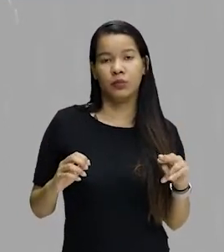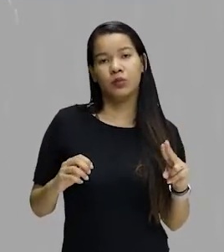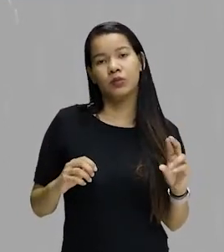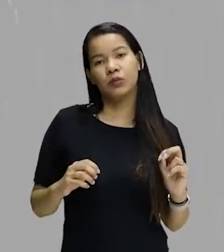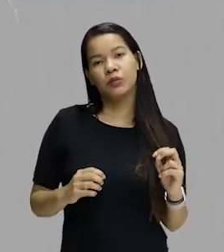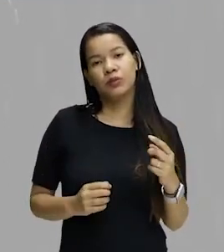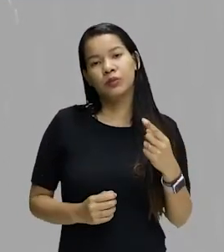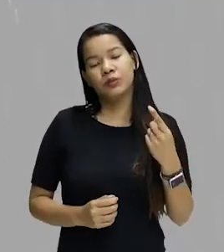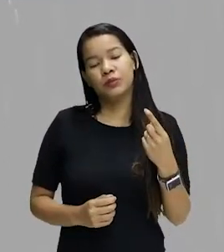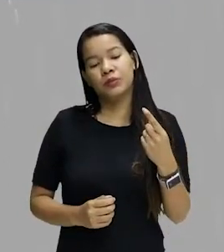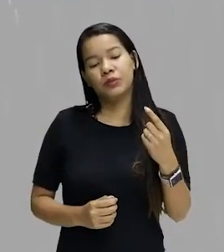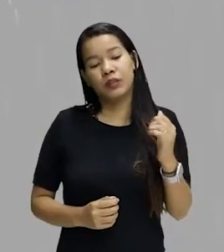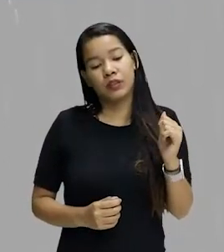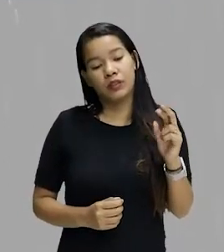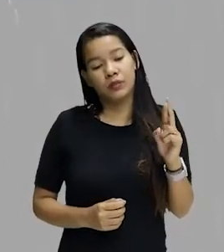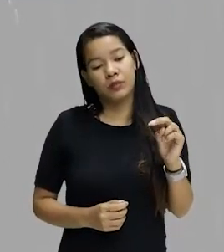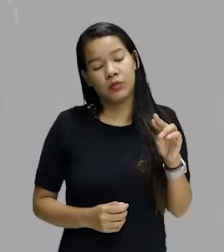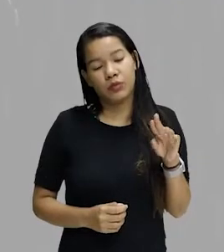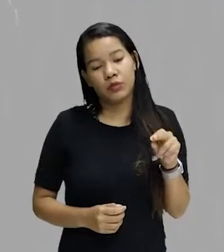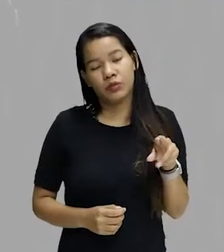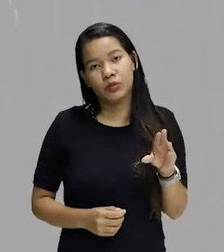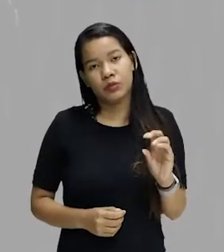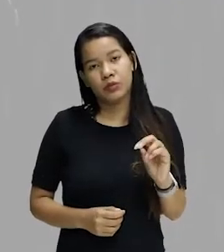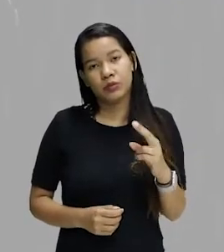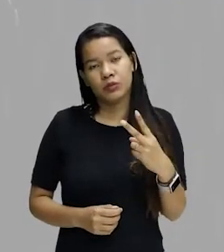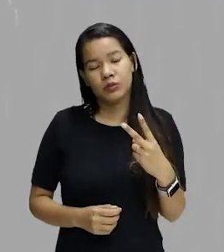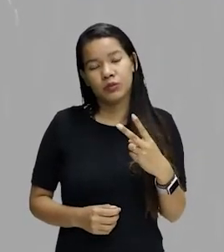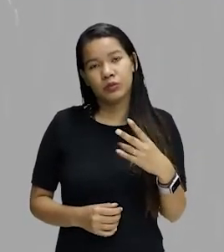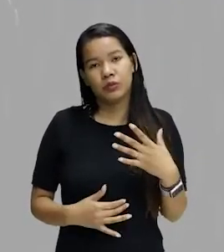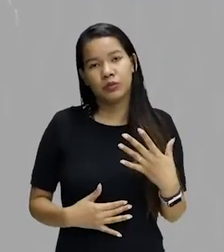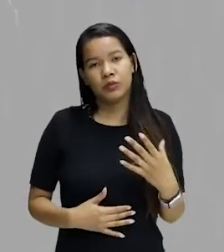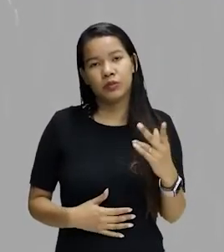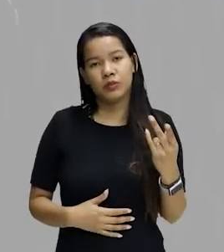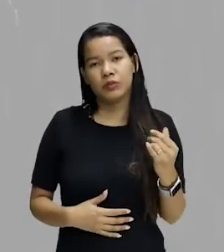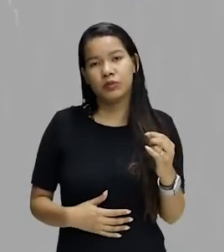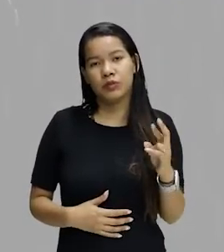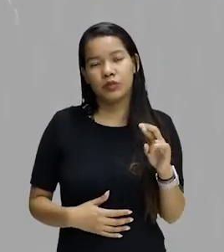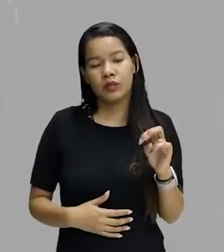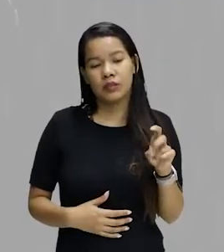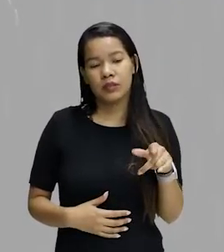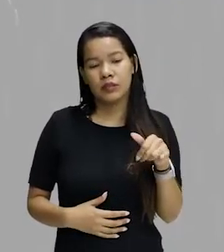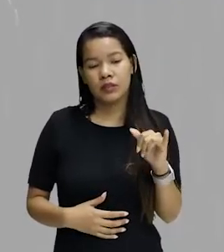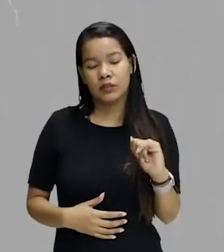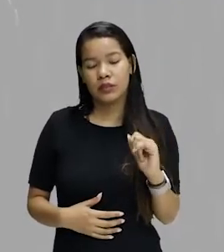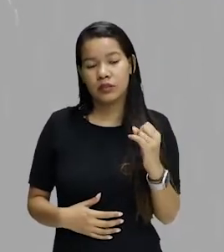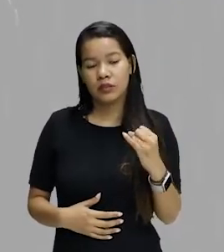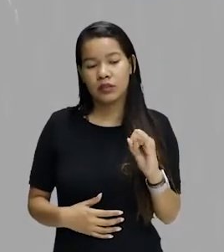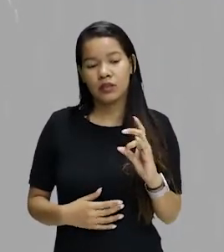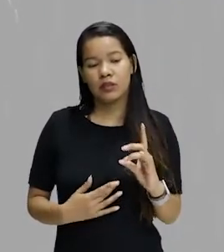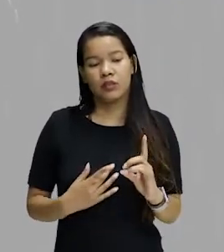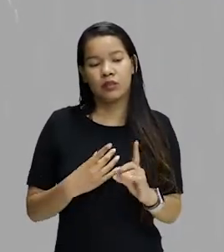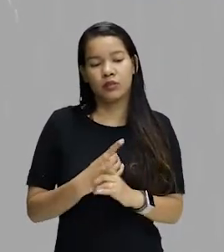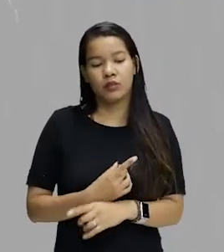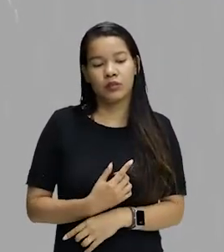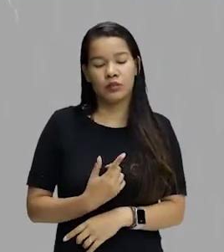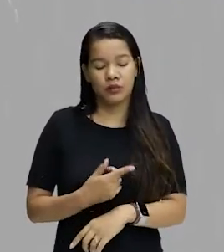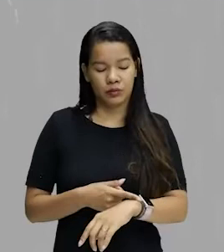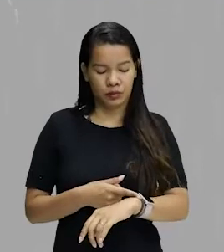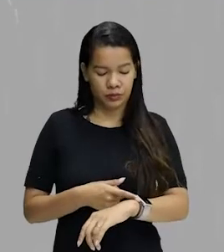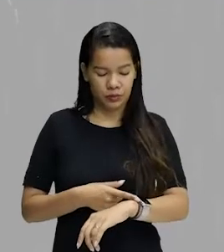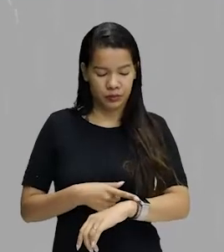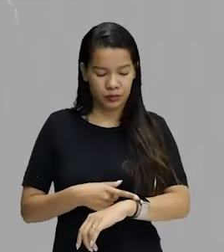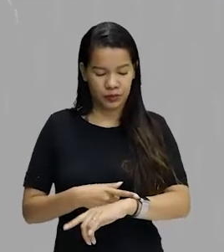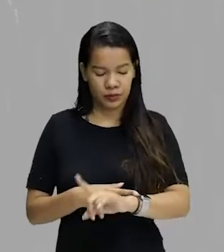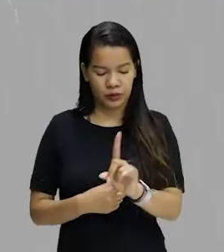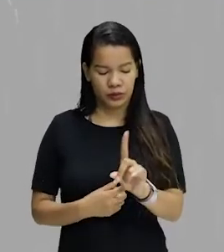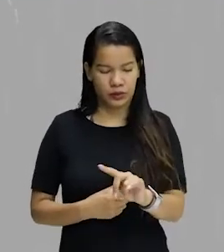1, carbono 2. Então, a hidroxila ela se encontra no carbono 1